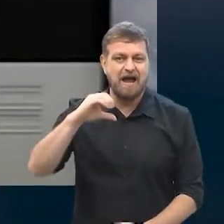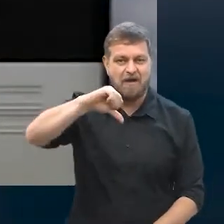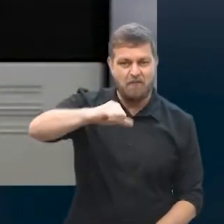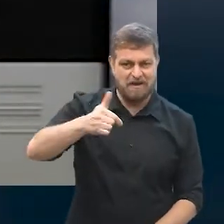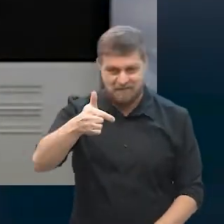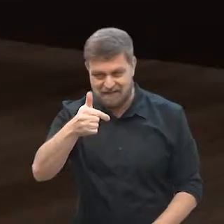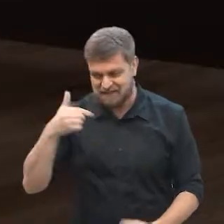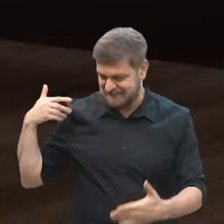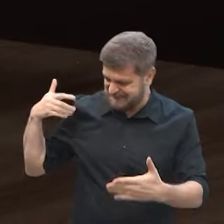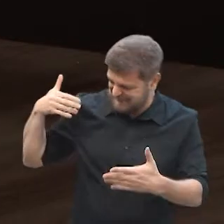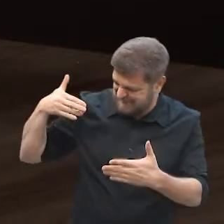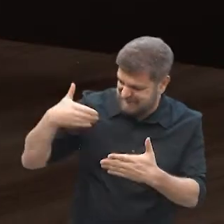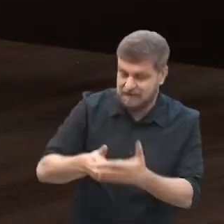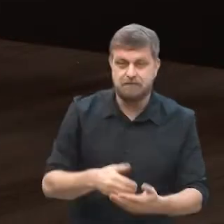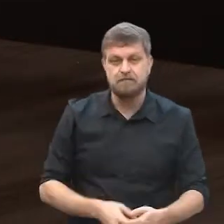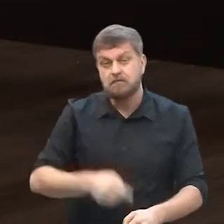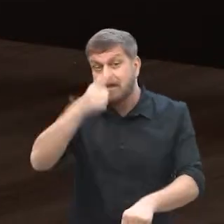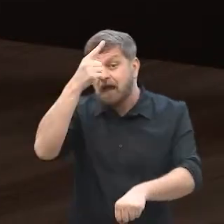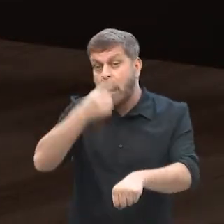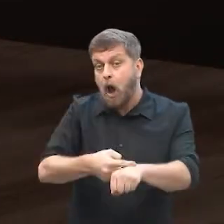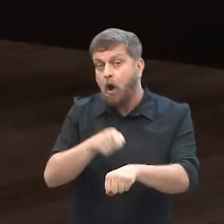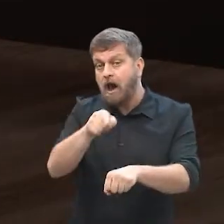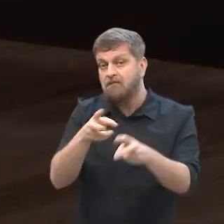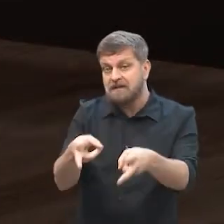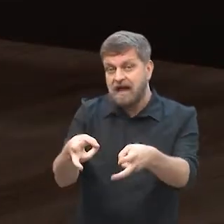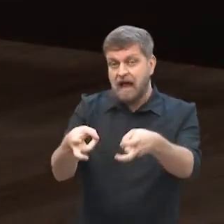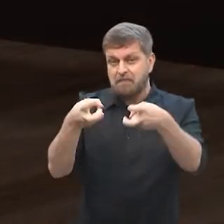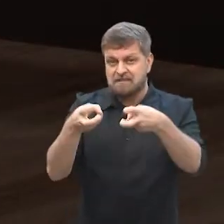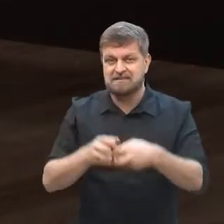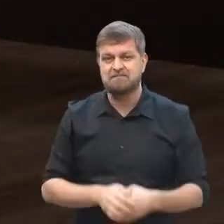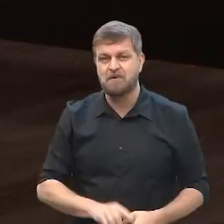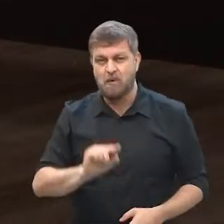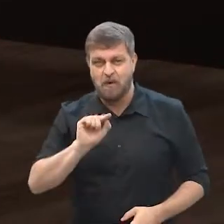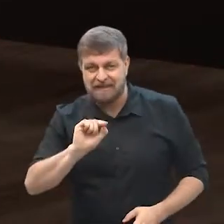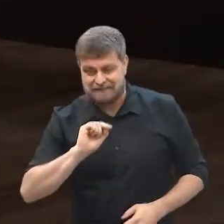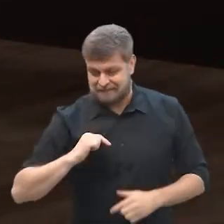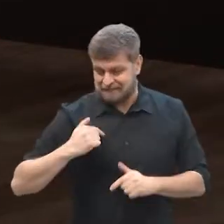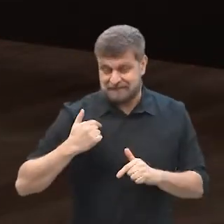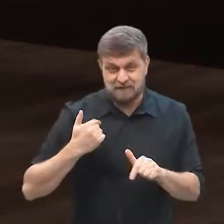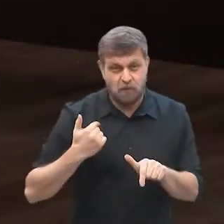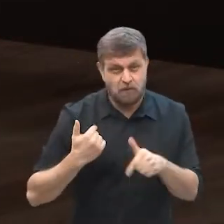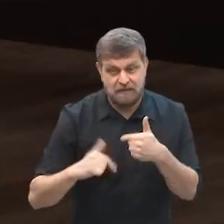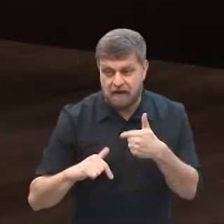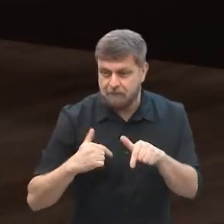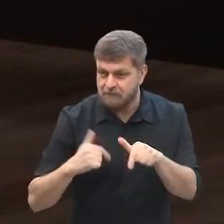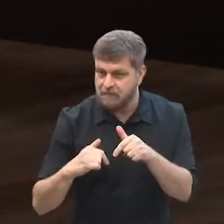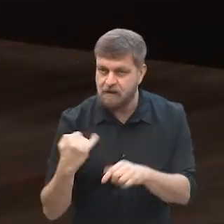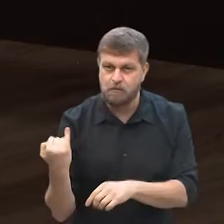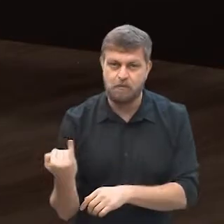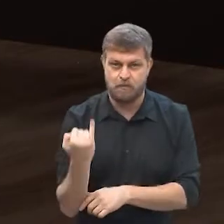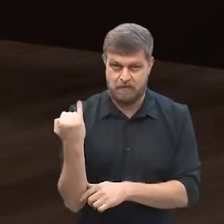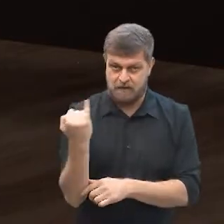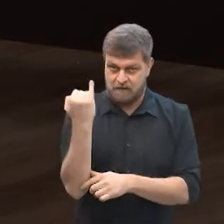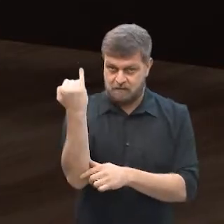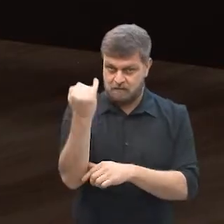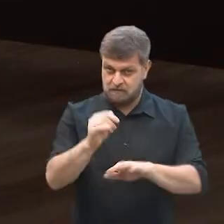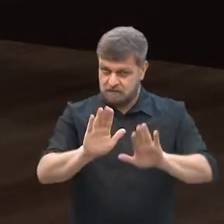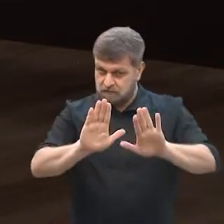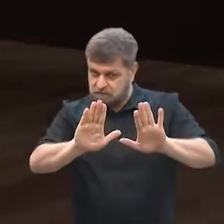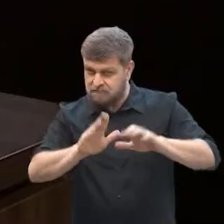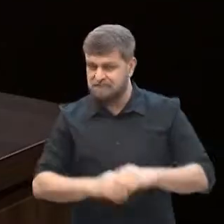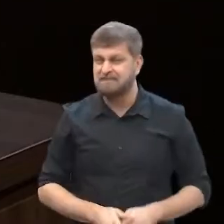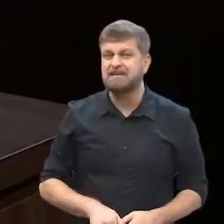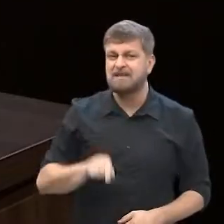essa época. Em que momento você percebeu que, claro, o trabalho é importante, mas que você